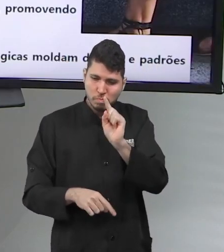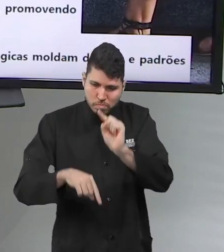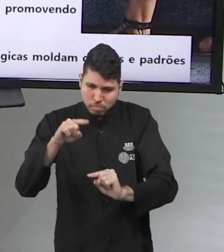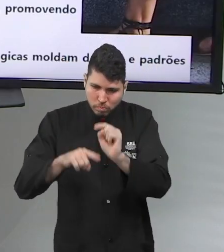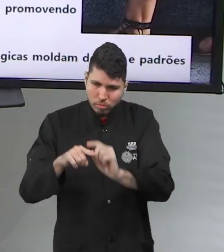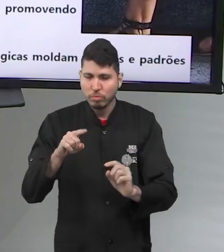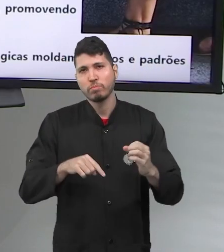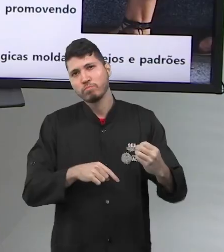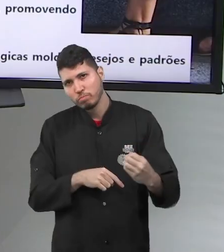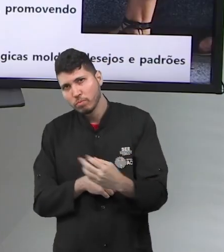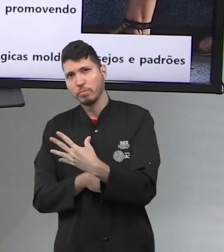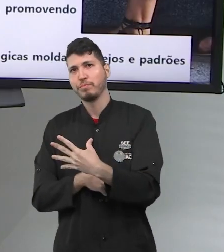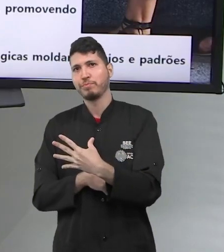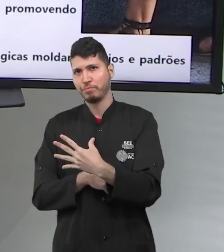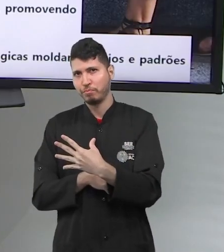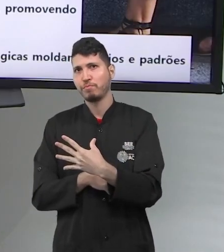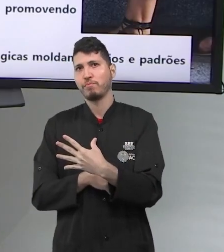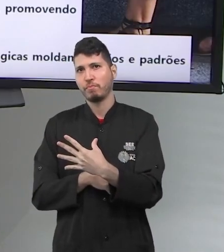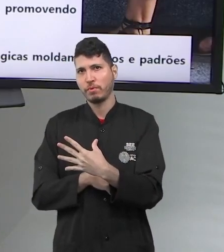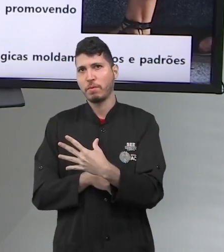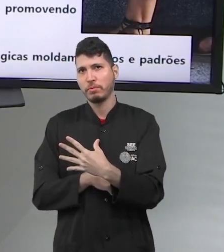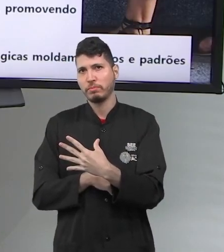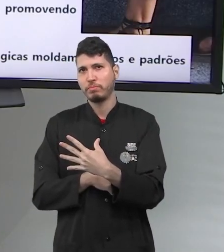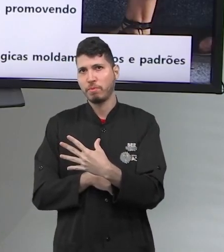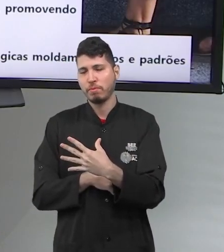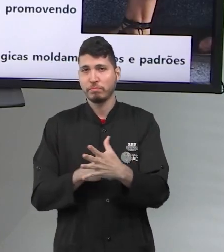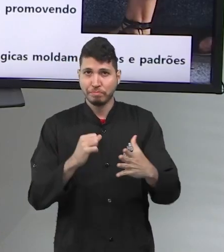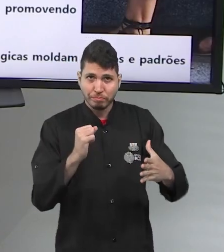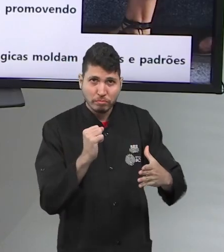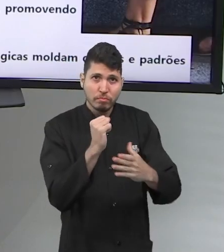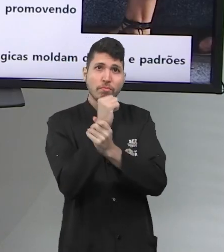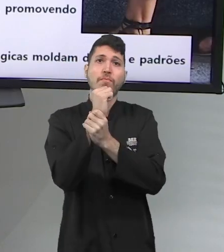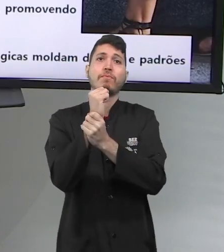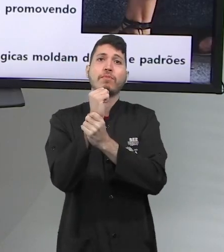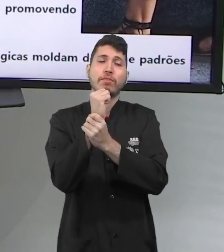novo. Então, isso acaba garantindo essa